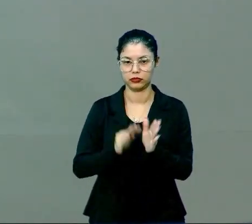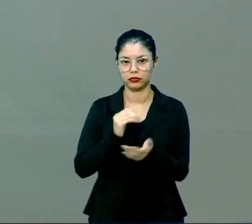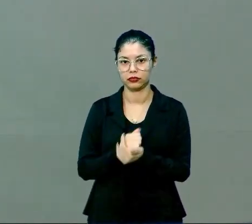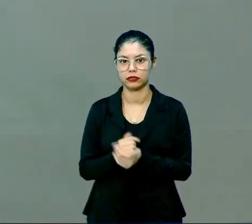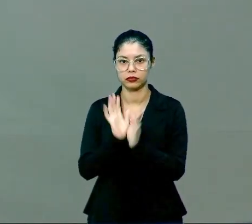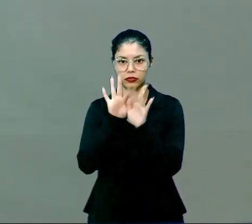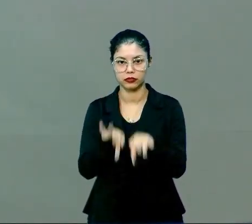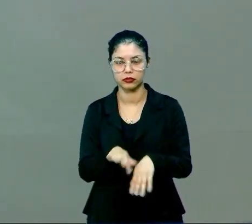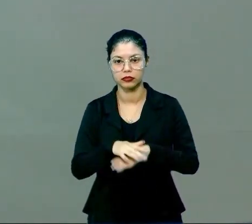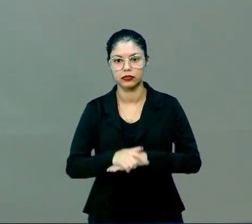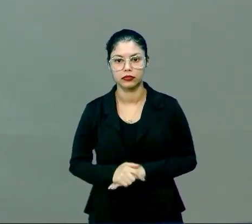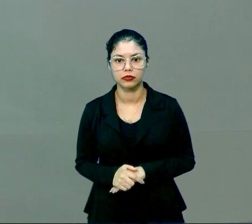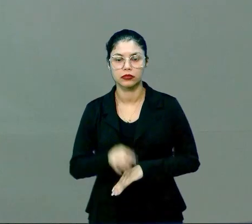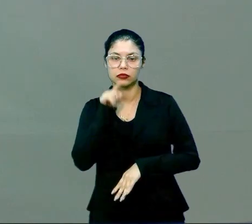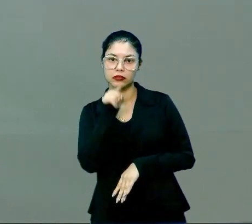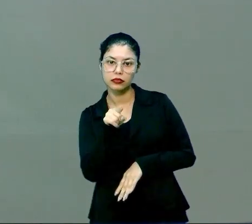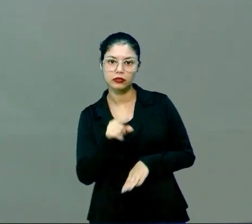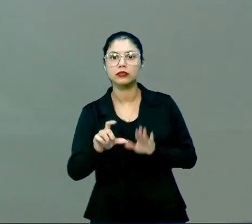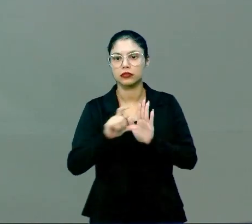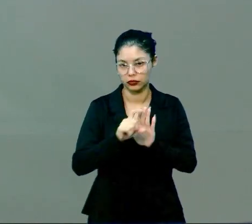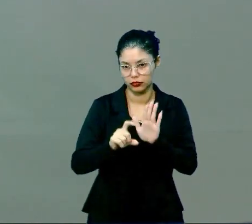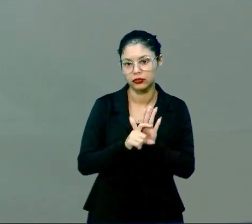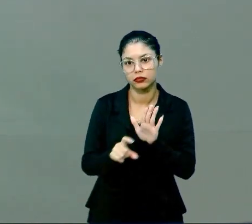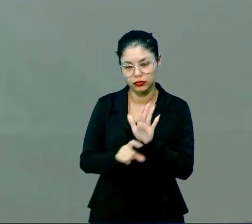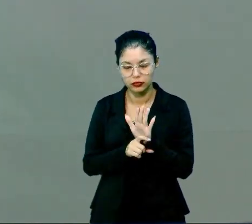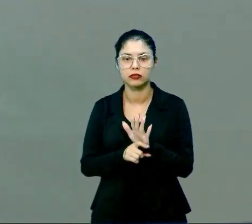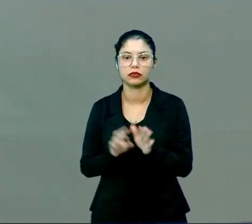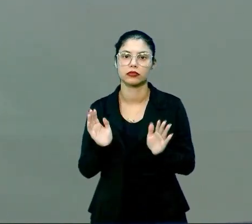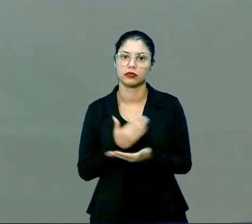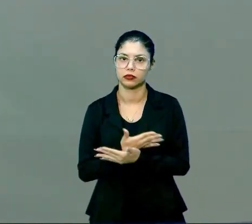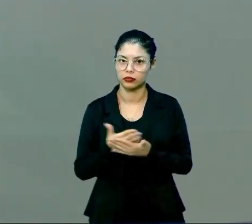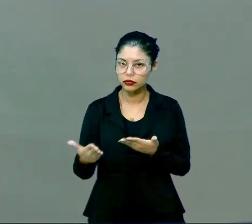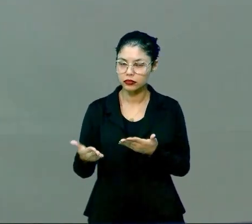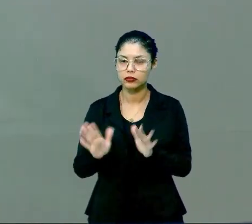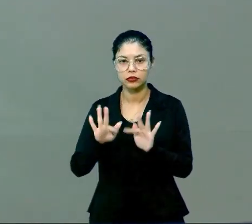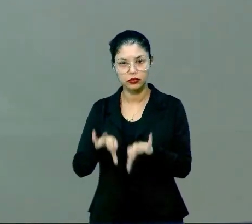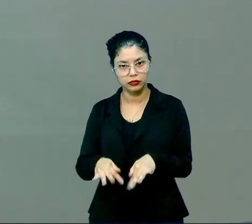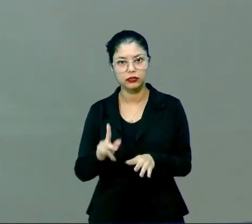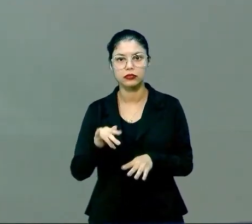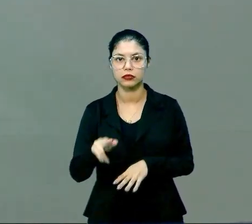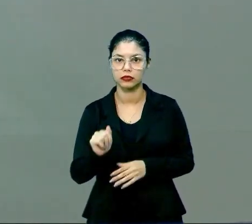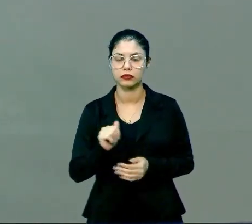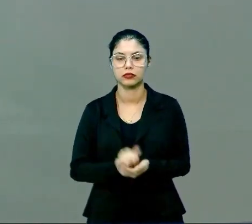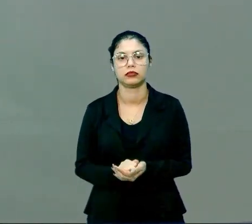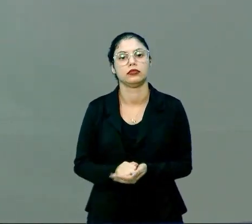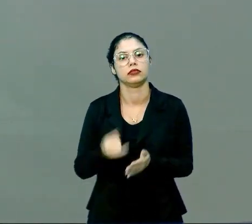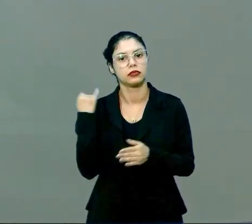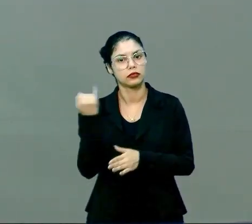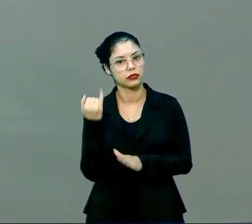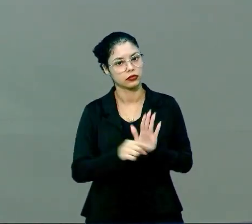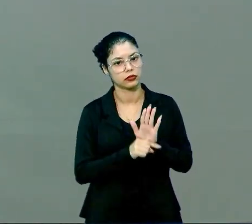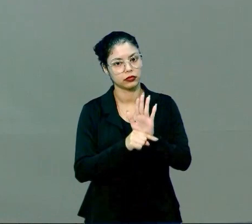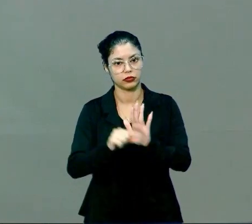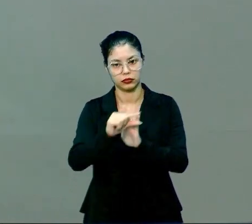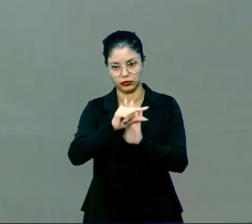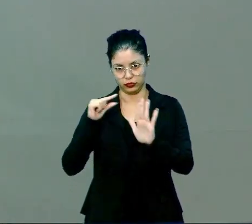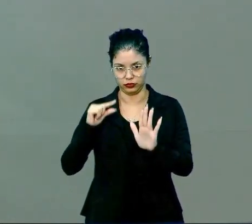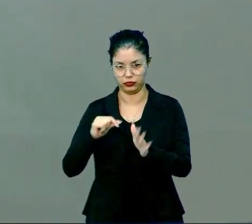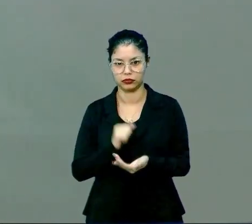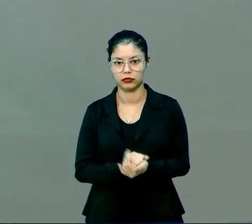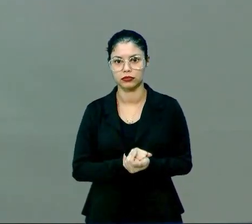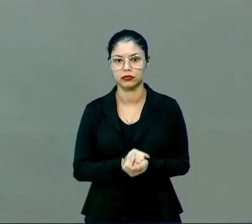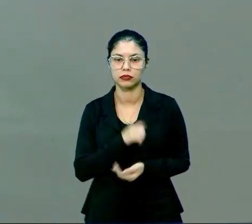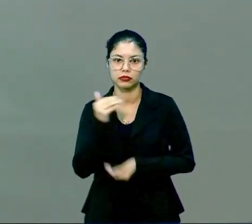começo, um meio e um fim. O seu parágrafo também tem um começo, um meio e um fim. Você apresenta a ideia principal no tópico frasal